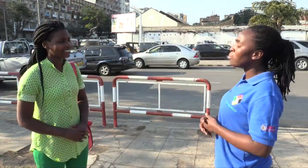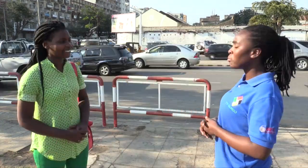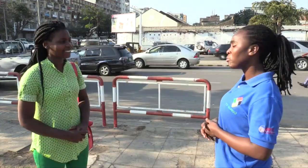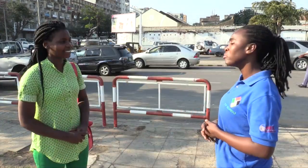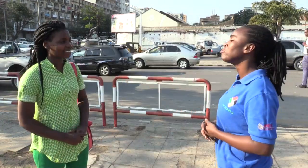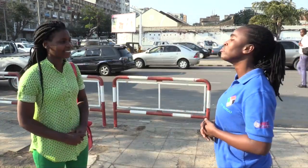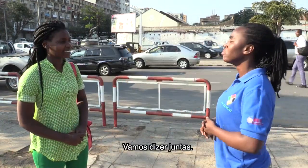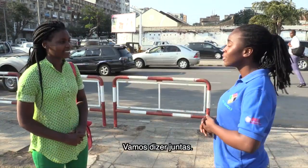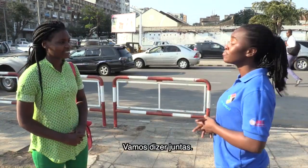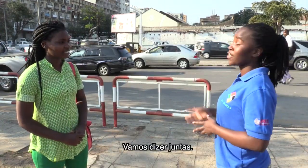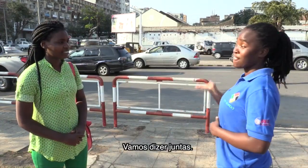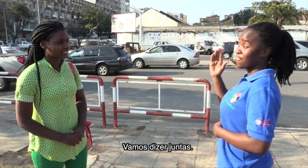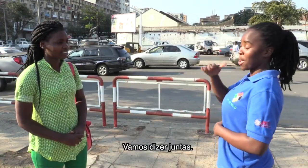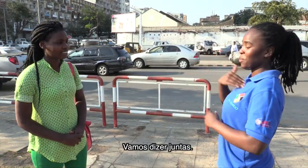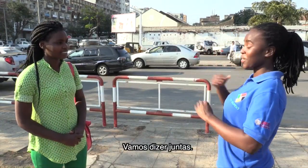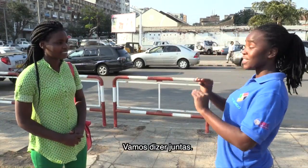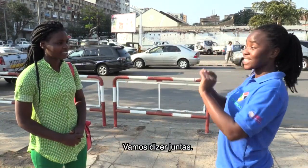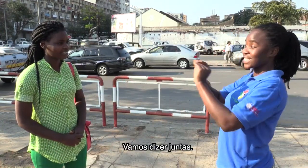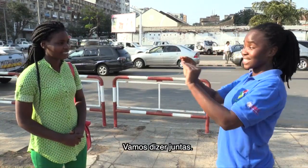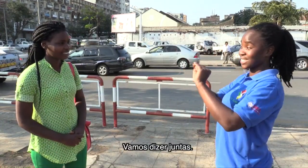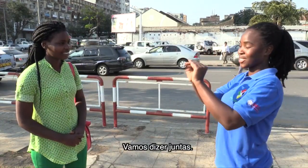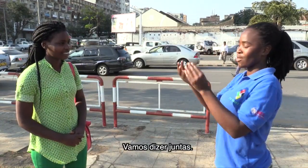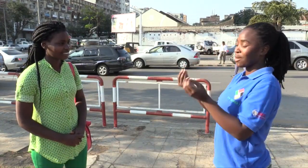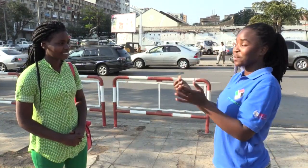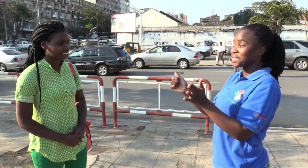Vamos dizer juntos.